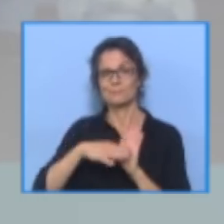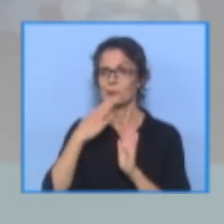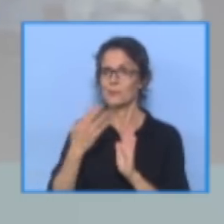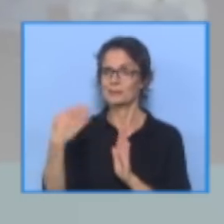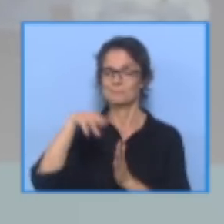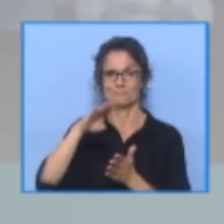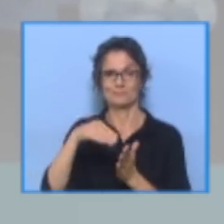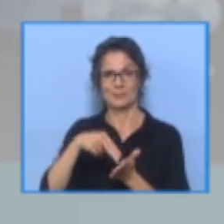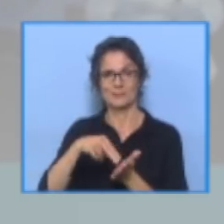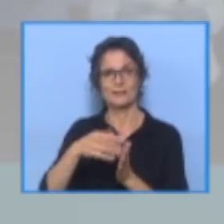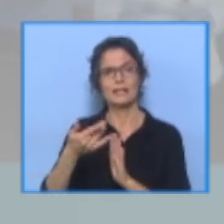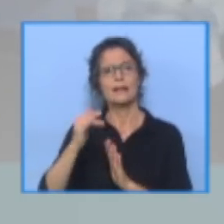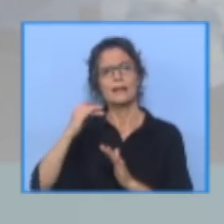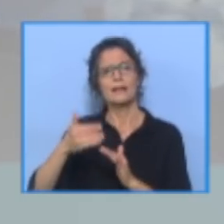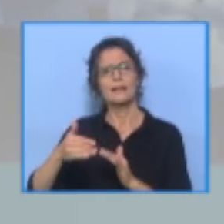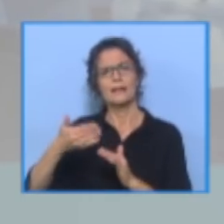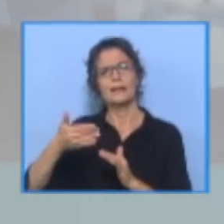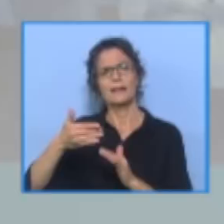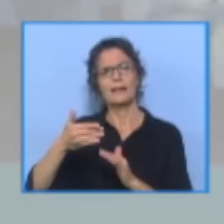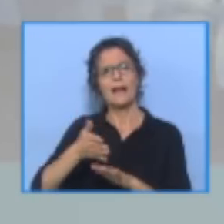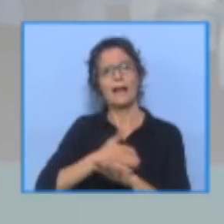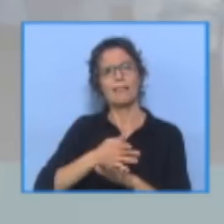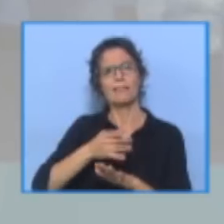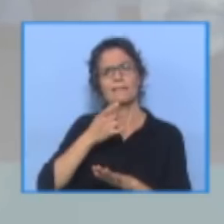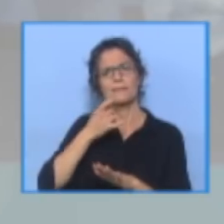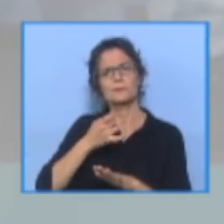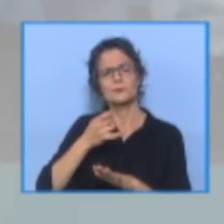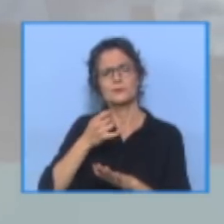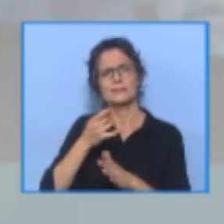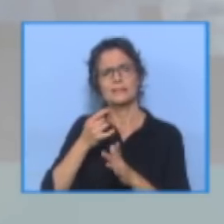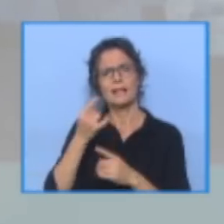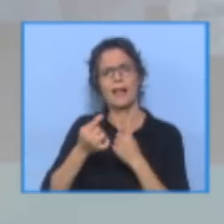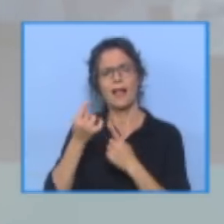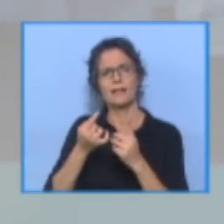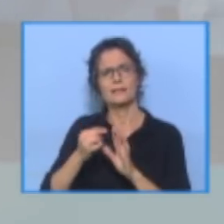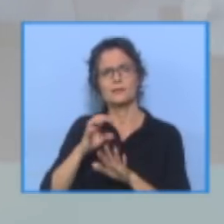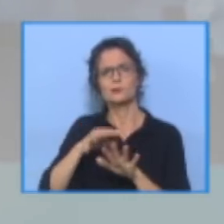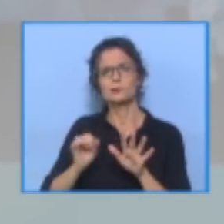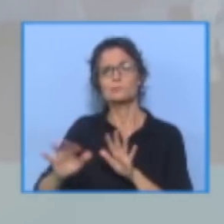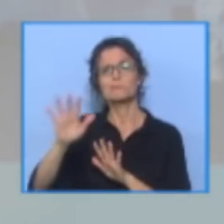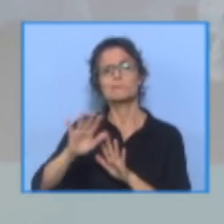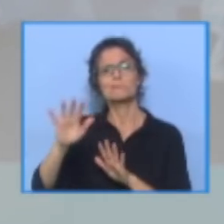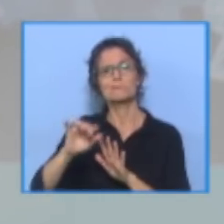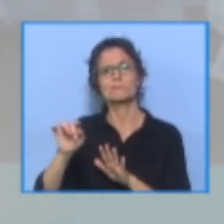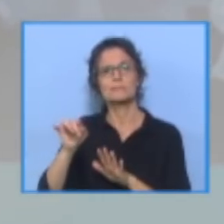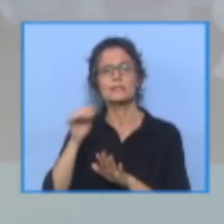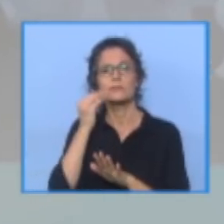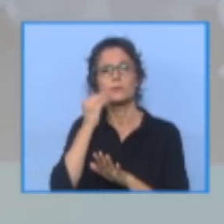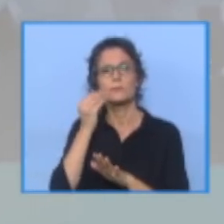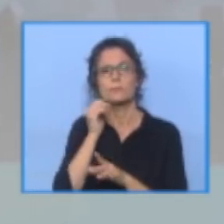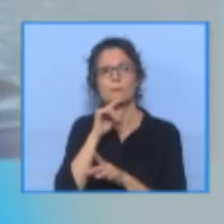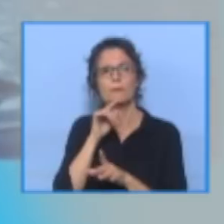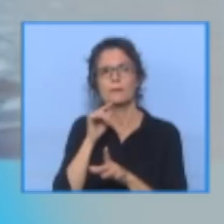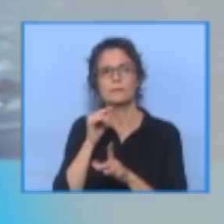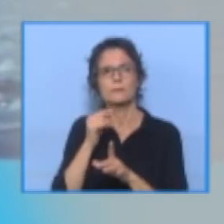lá vamos aos passos do Papa Francisco na Roménia. Antes, o país. De que forma é que se pode caracterizar